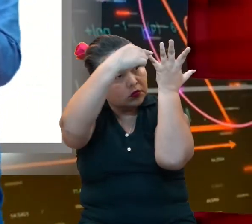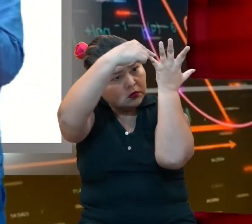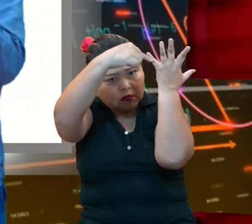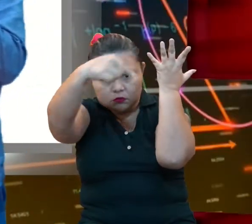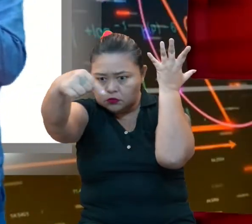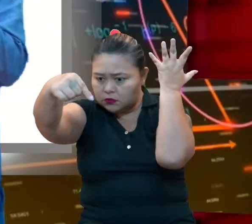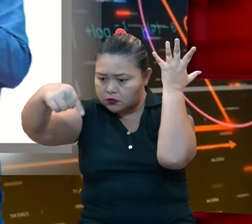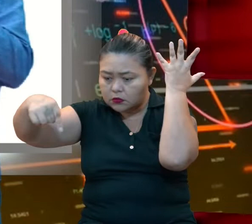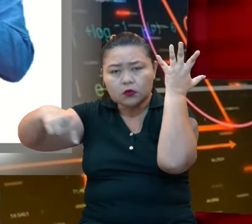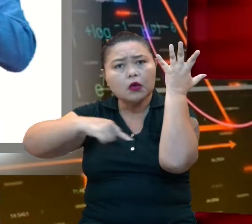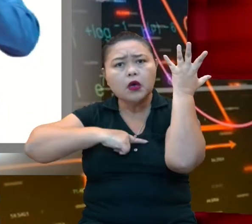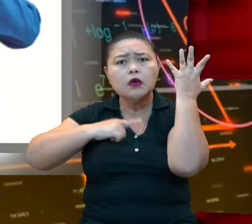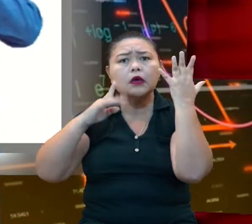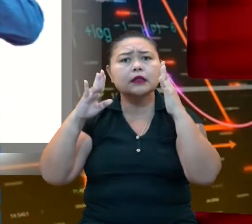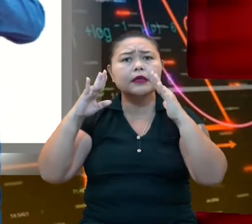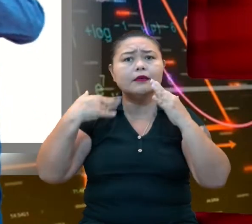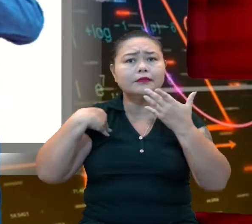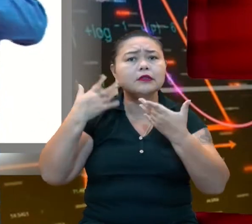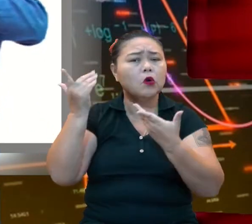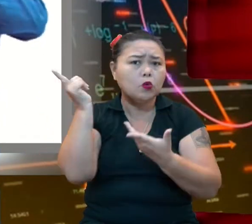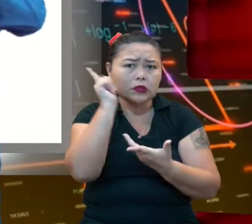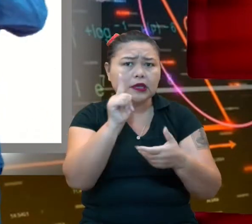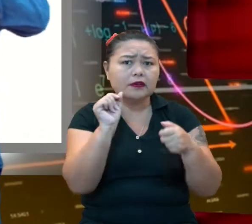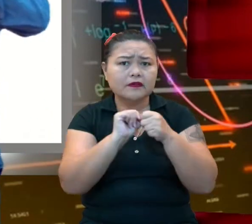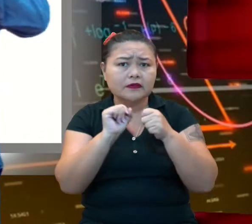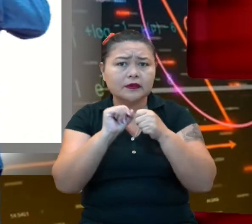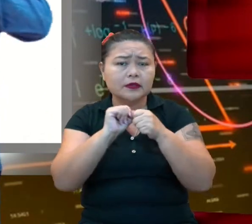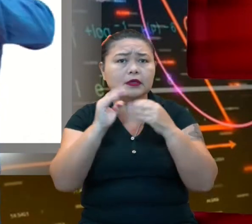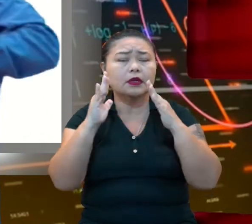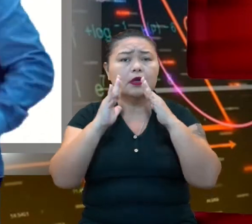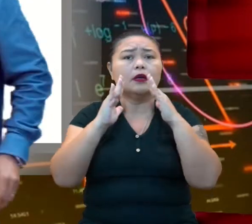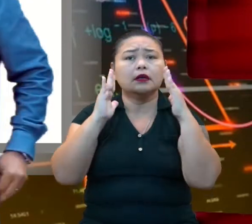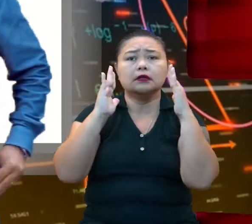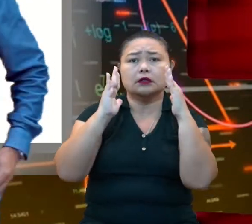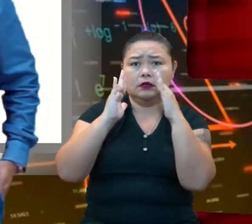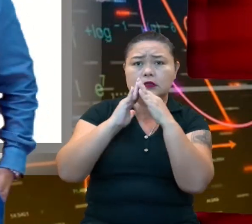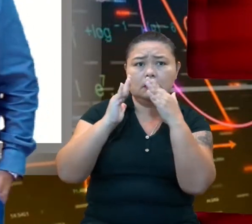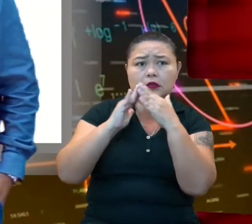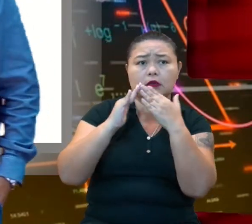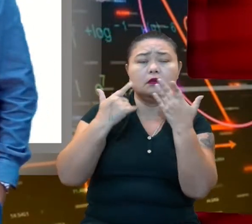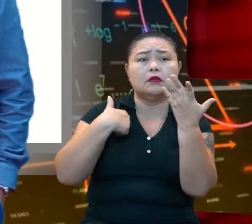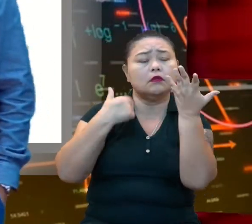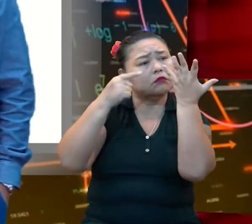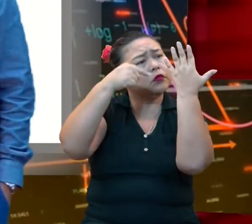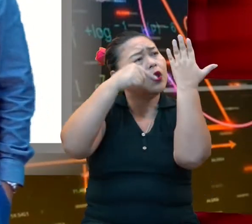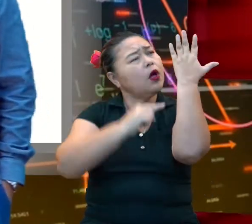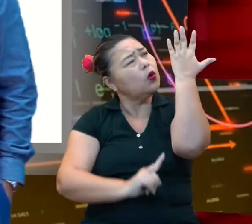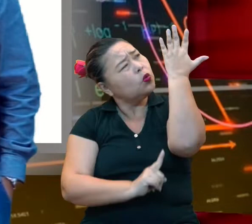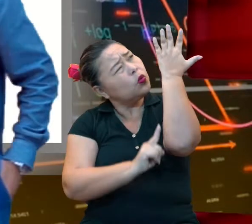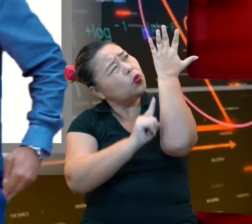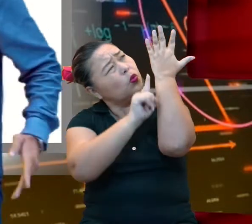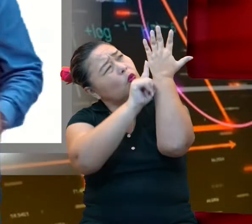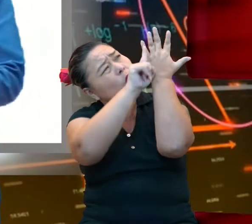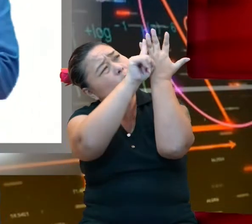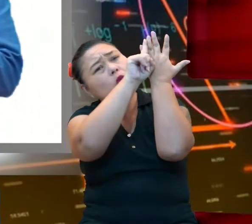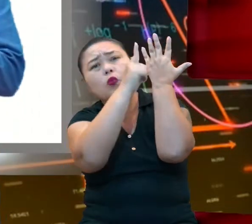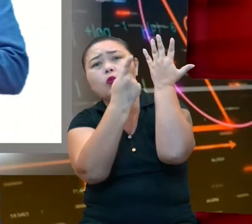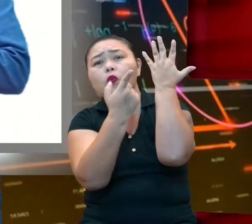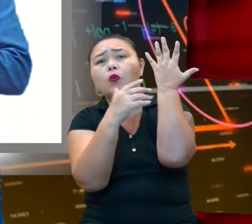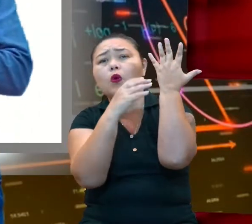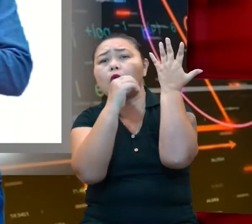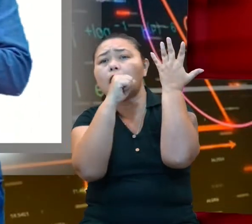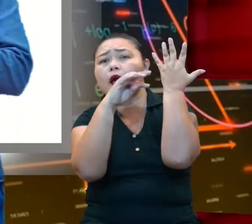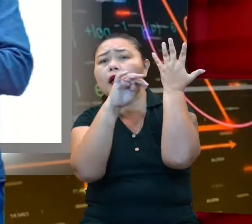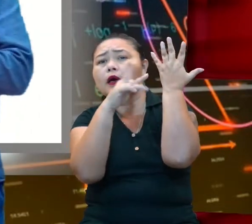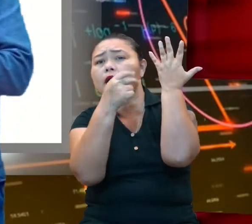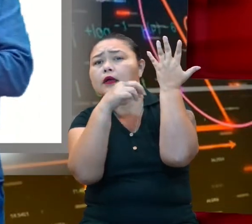e assim, caseiro, né? Vamos dizer, né? Eu quero medir aquela castanheira. Isso, aqui, o topo da castanheira. Será que eu consigo fazer um teodolito e fazer essa medição? É uma